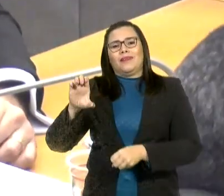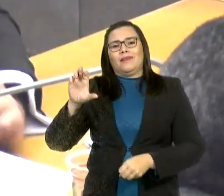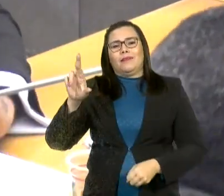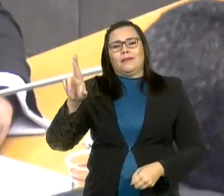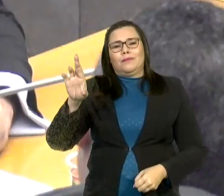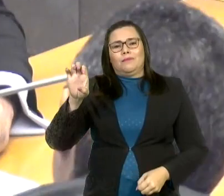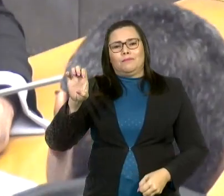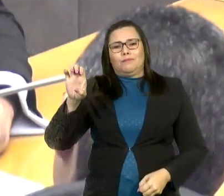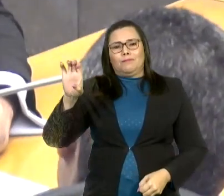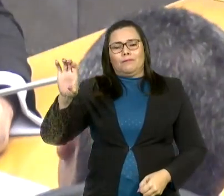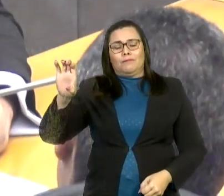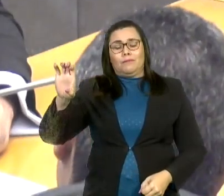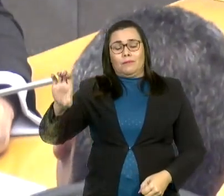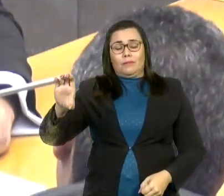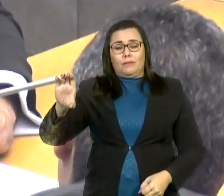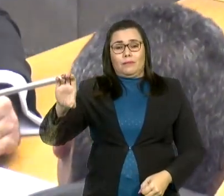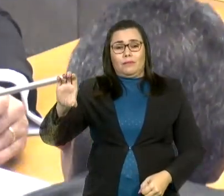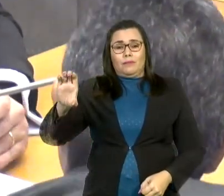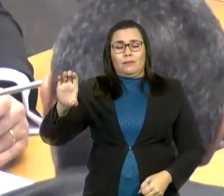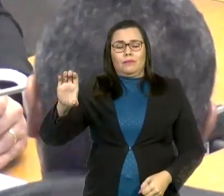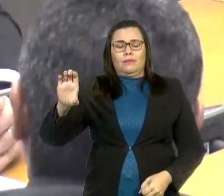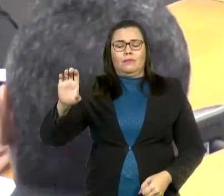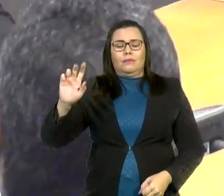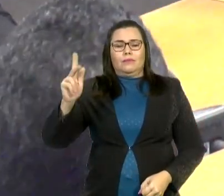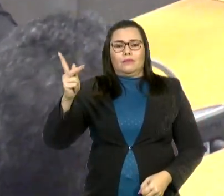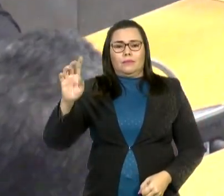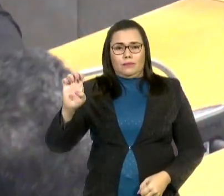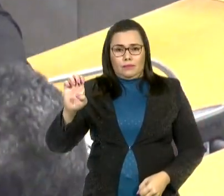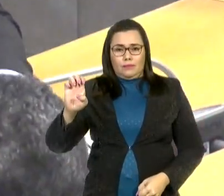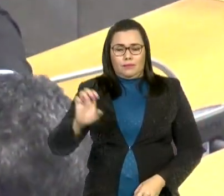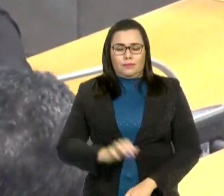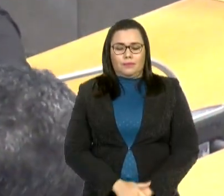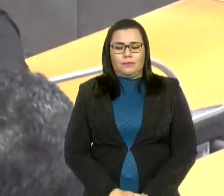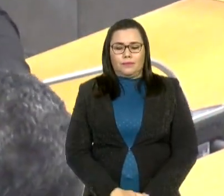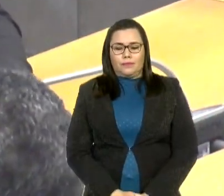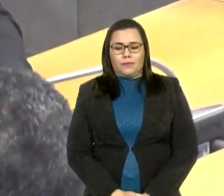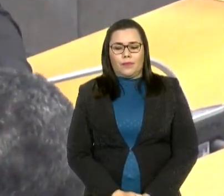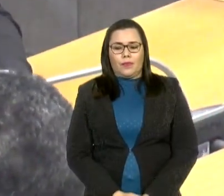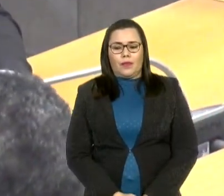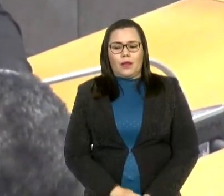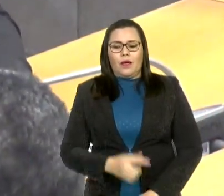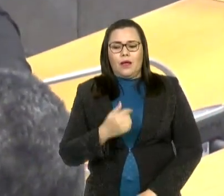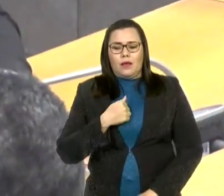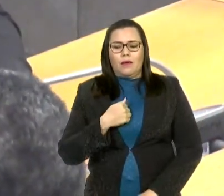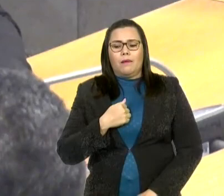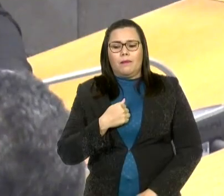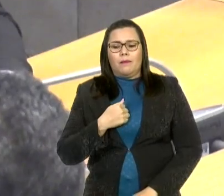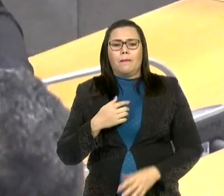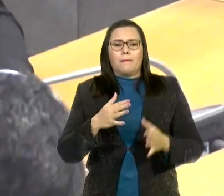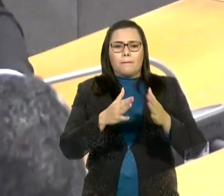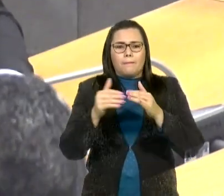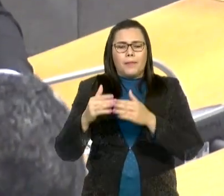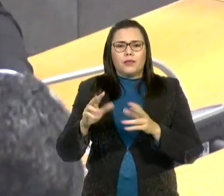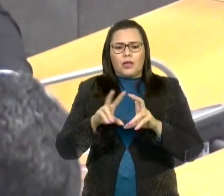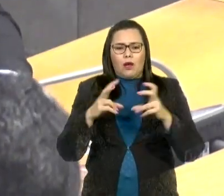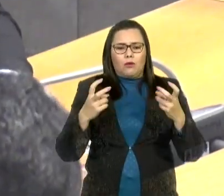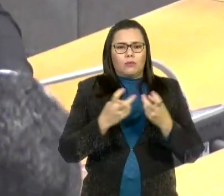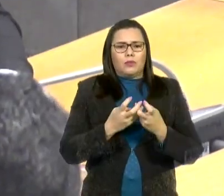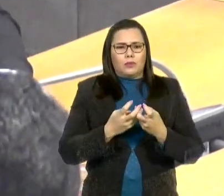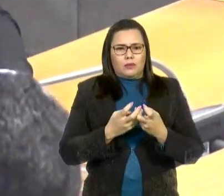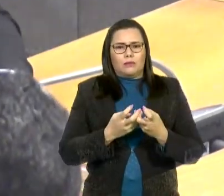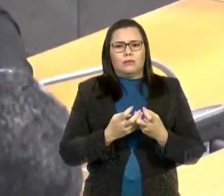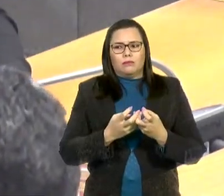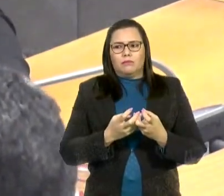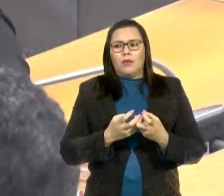dependendo de que a gente possa estar juntamente com a comissão e dar mais reforço